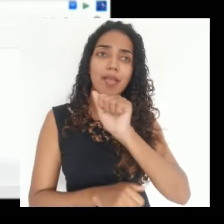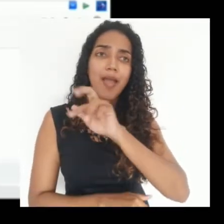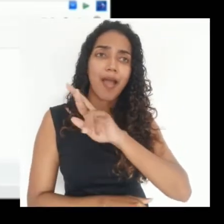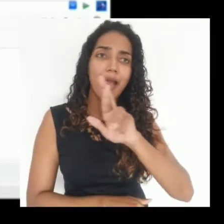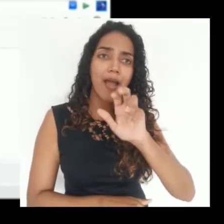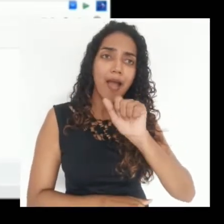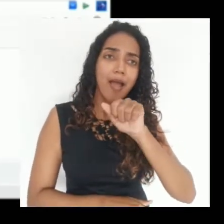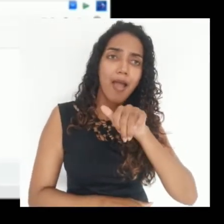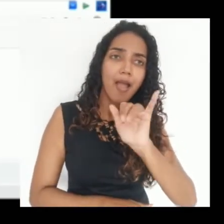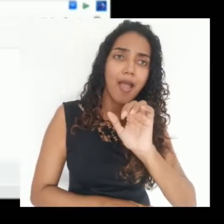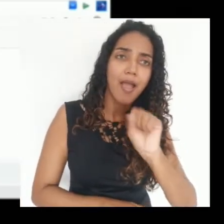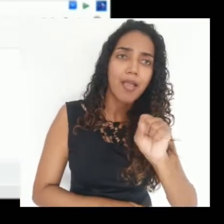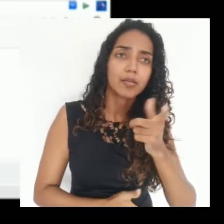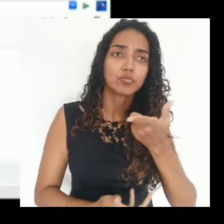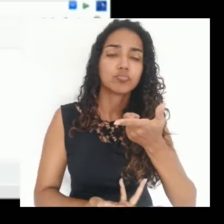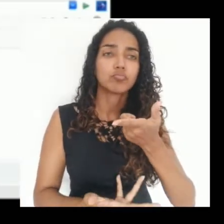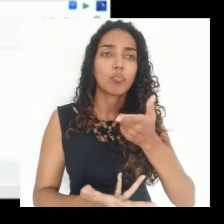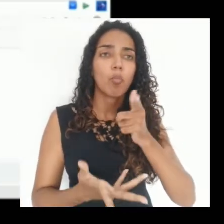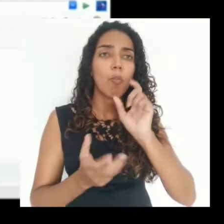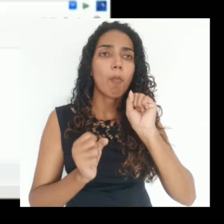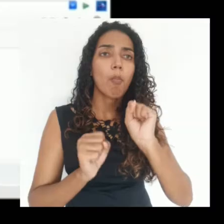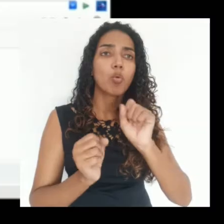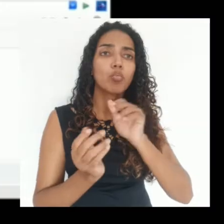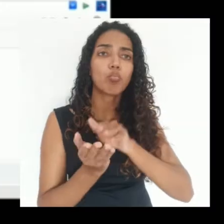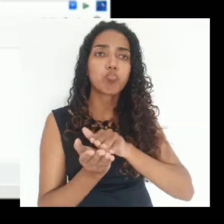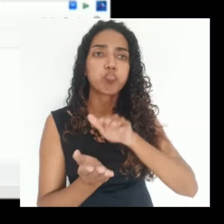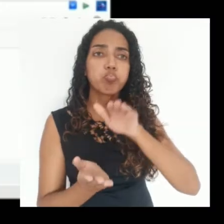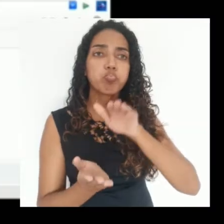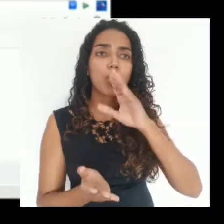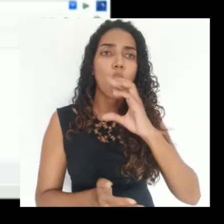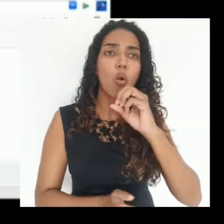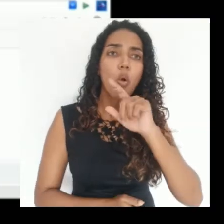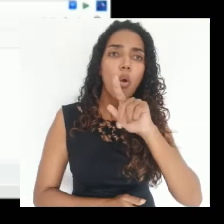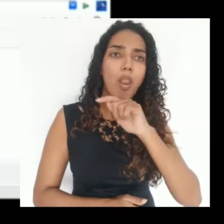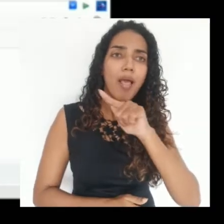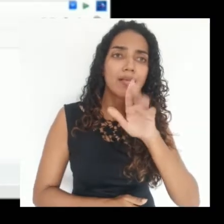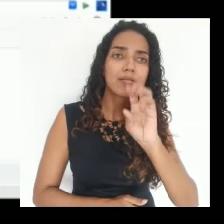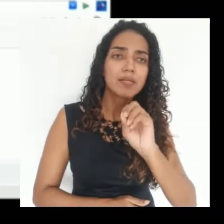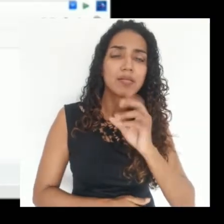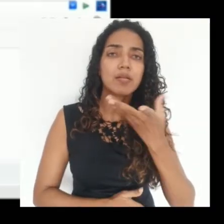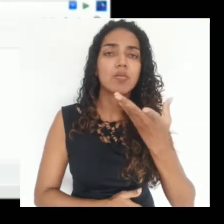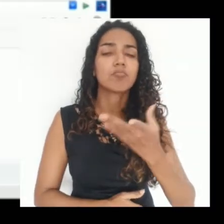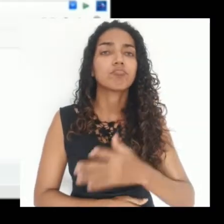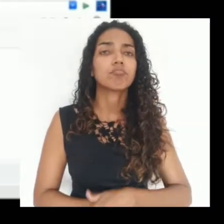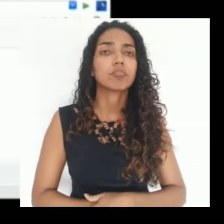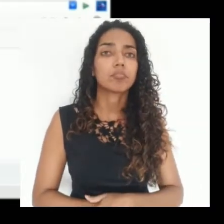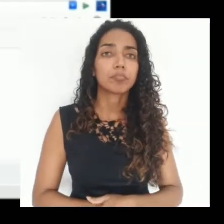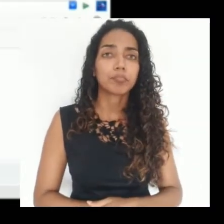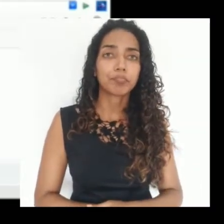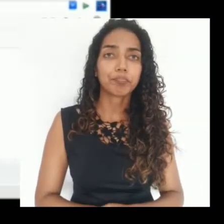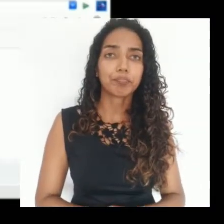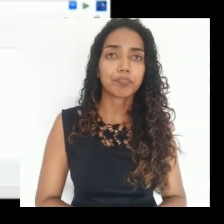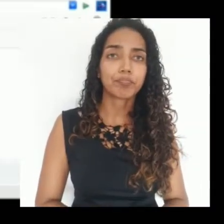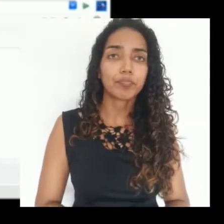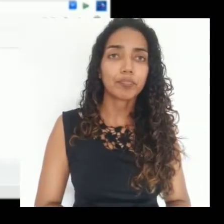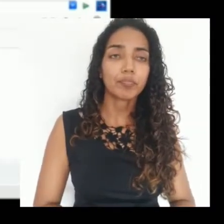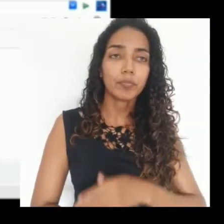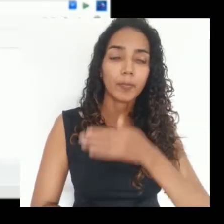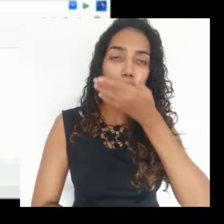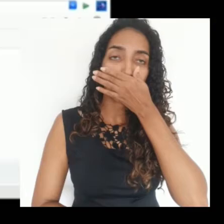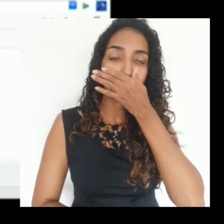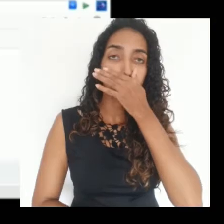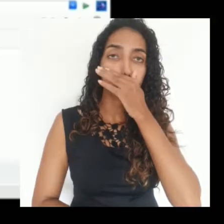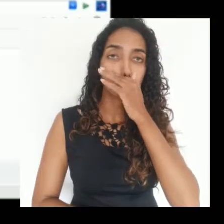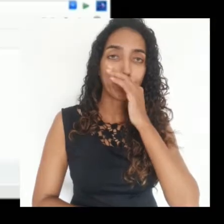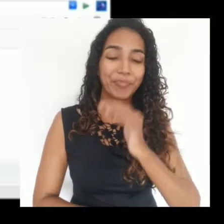list, e a gente vai ver depois com mais detalhes, é uma lista do tipo que possui elementos